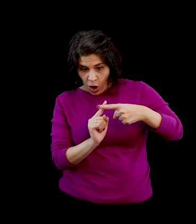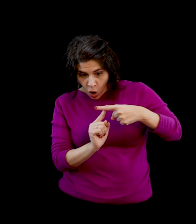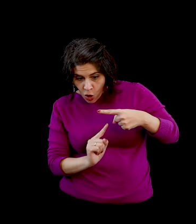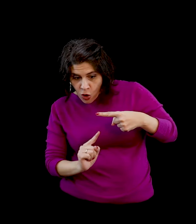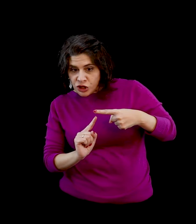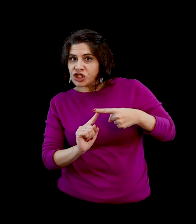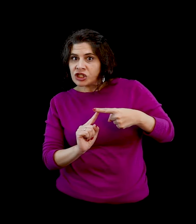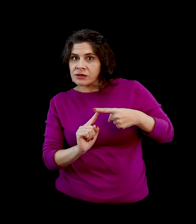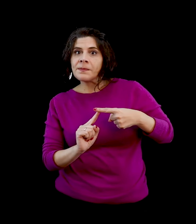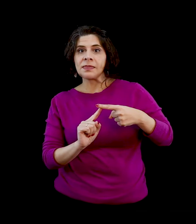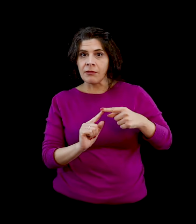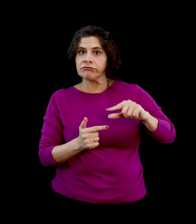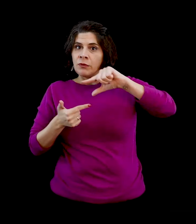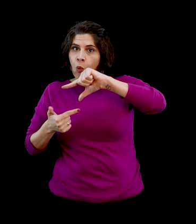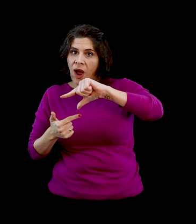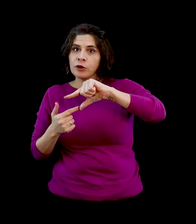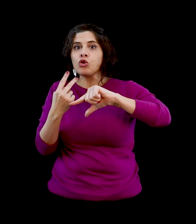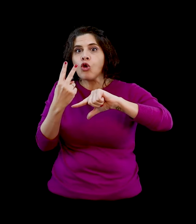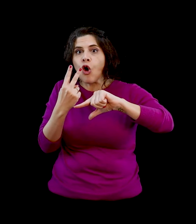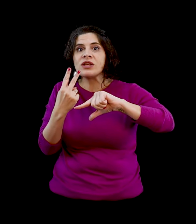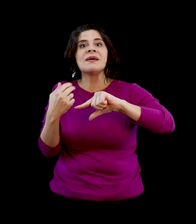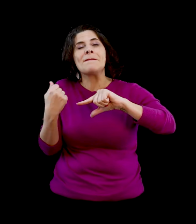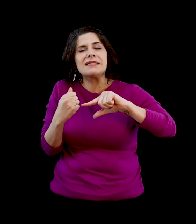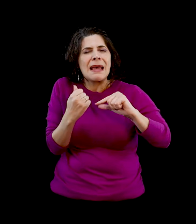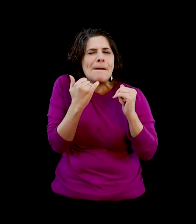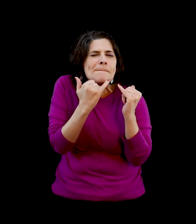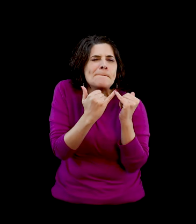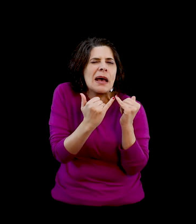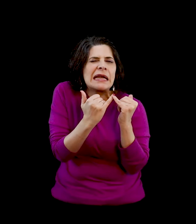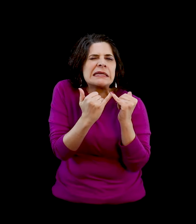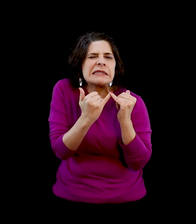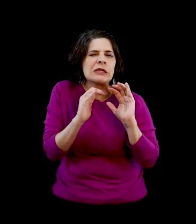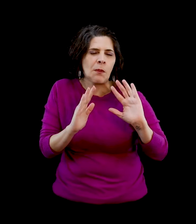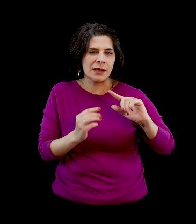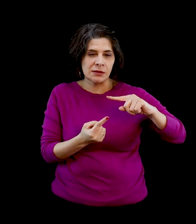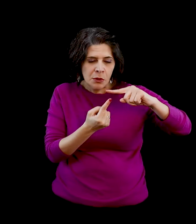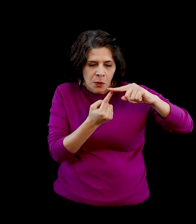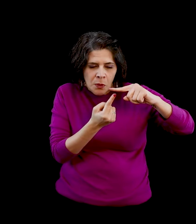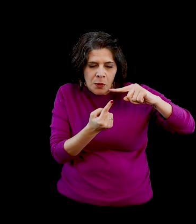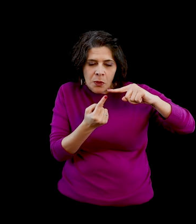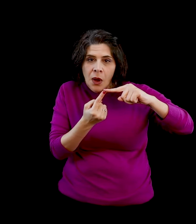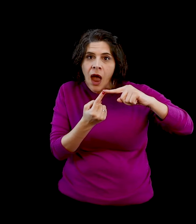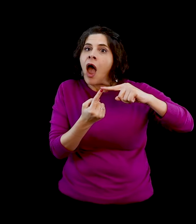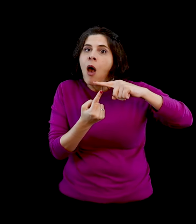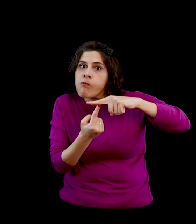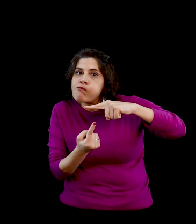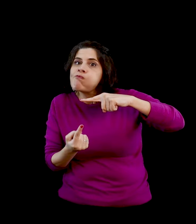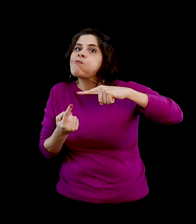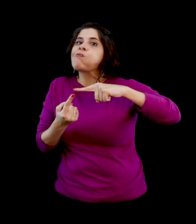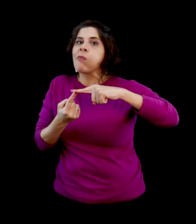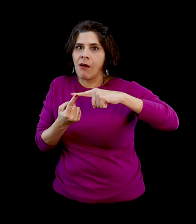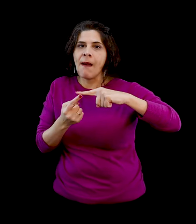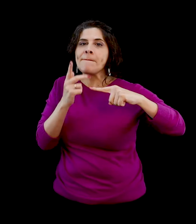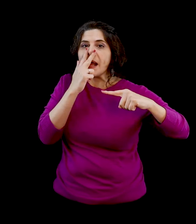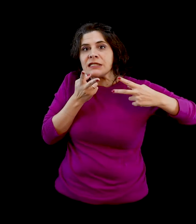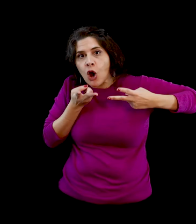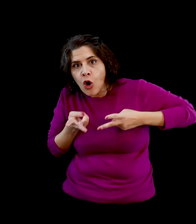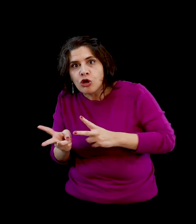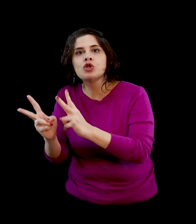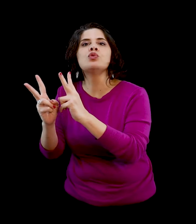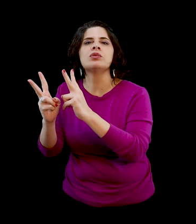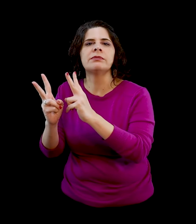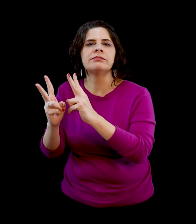usar a mesma proporção que eu estou usando aqui, eu tenho que usar um quadro muito parecido com o primeiro e criar uma sequência. Então eu vou